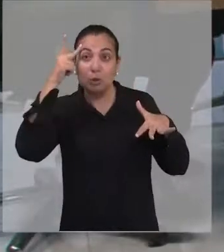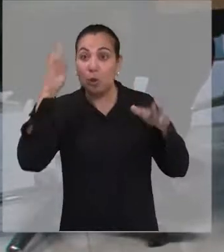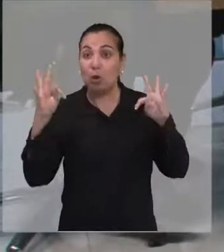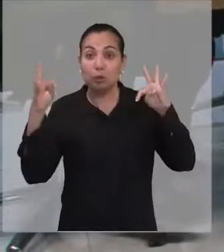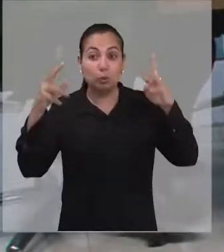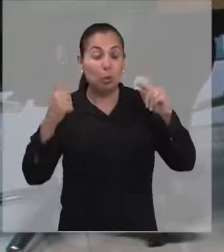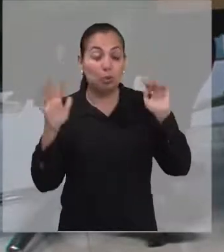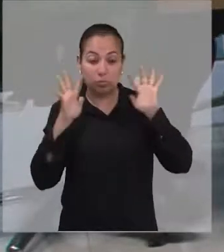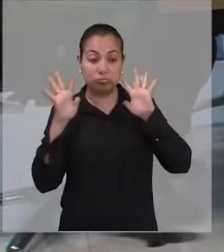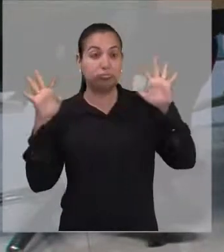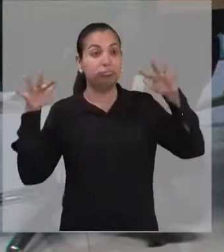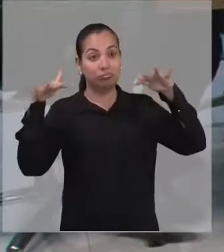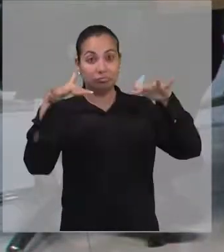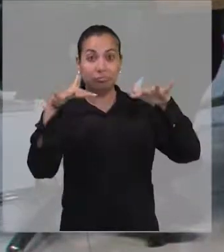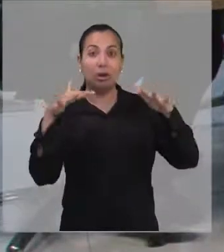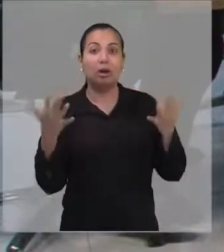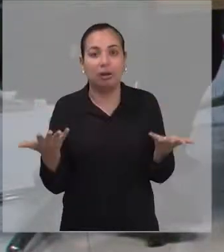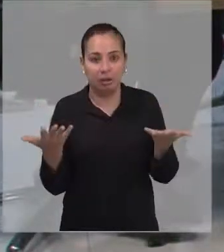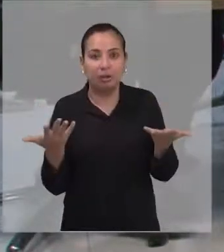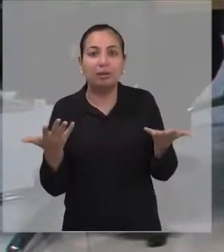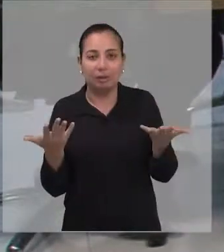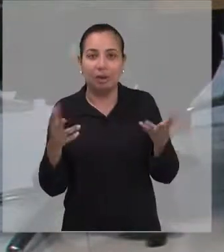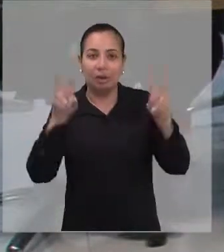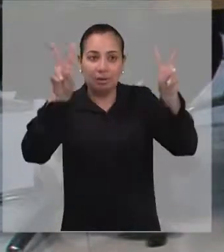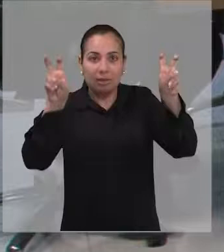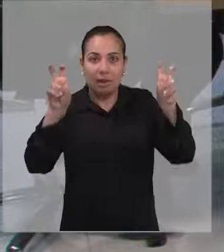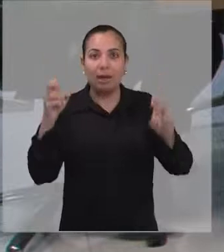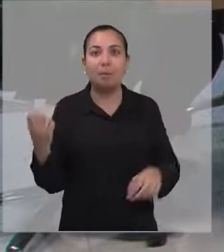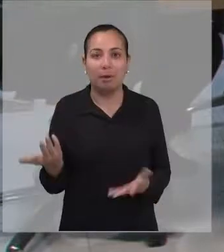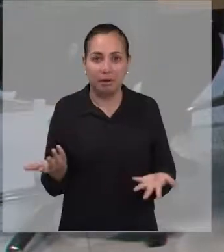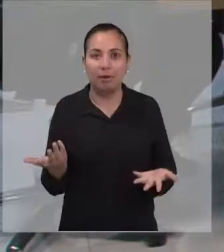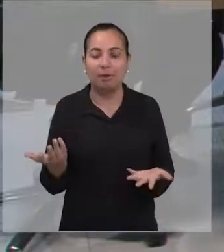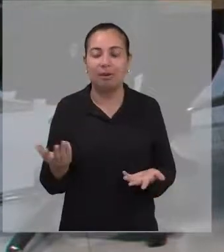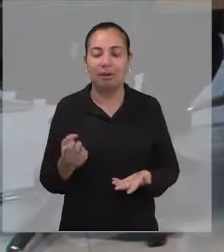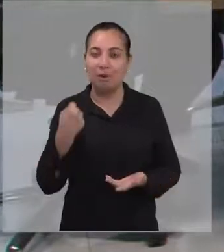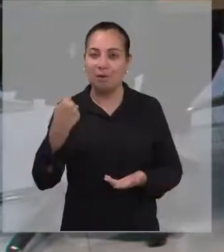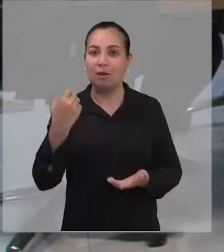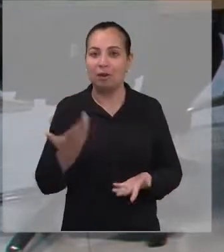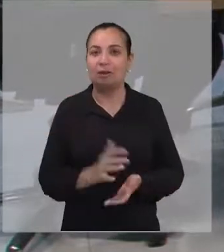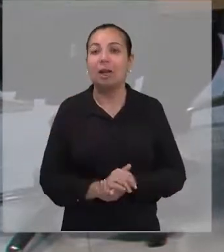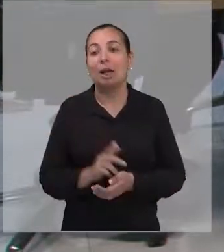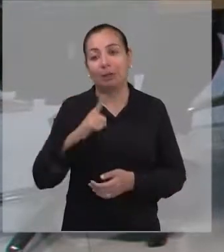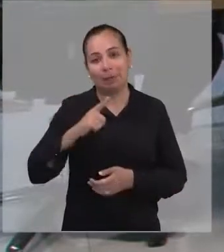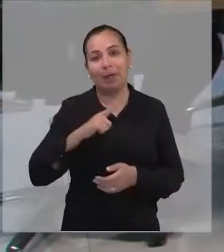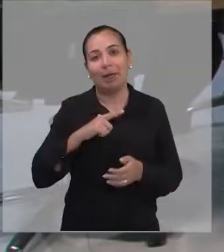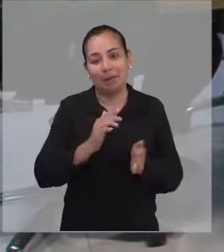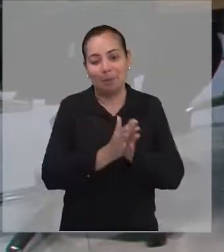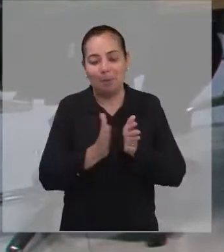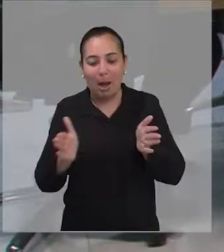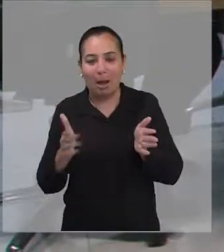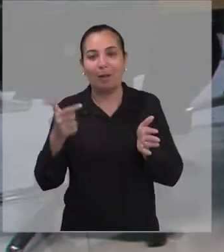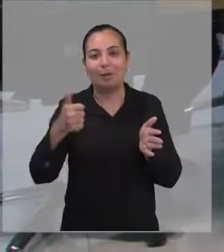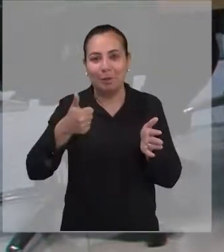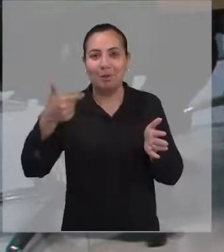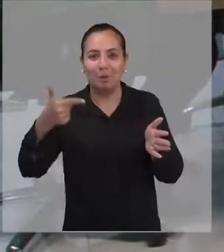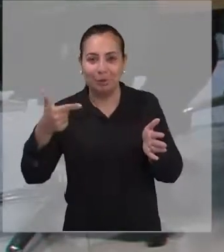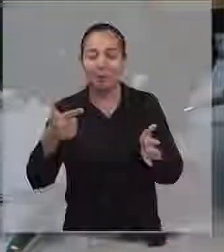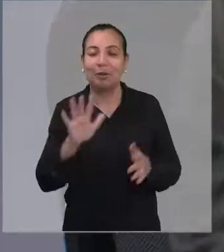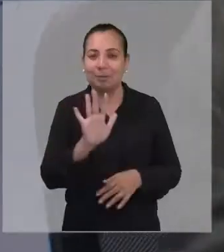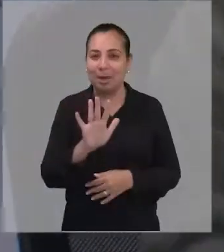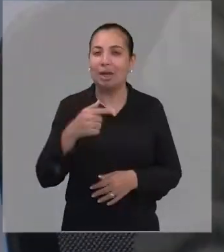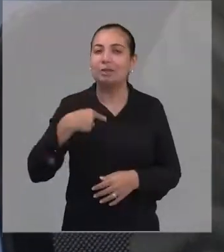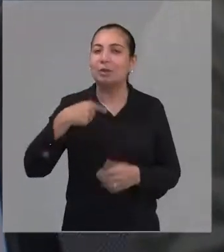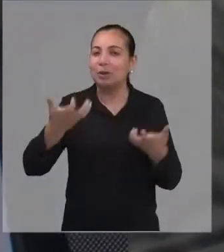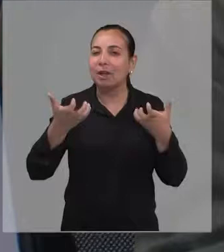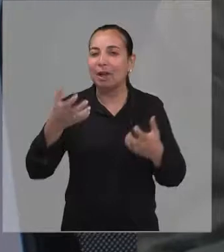Rio, todo mundo atrai. Com relação ao cerne da discussão, aí eu acho que a gente vai ter mais 2 blocos para conseguir esgotar. Né? Em princípio, eu